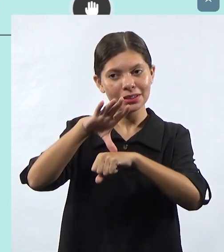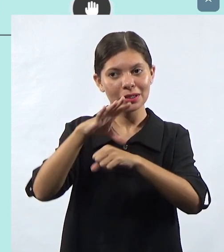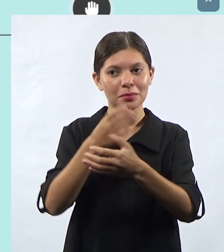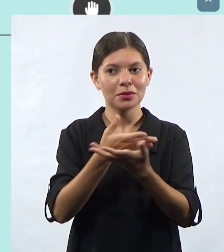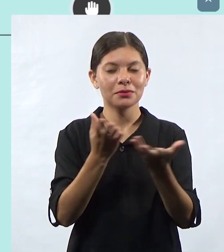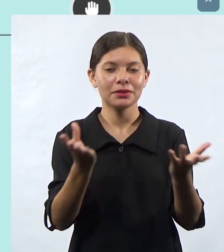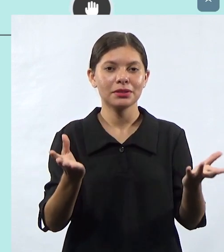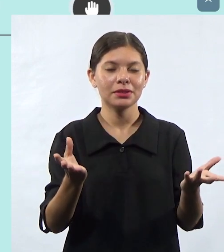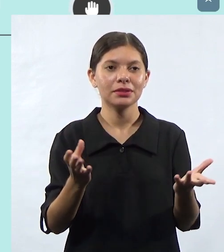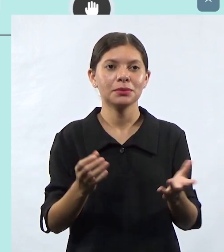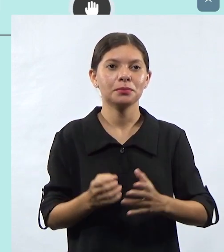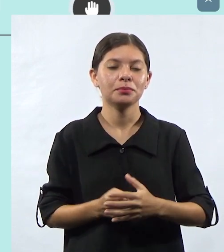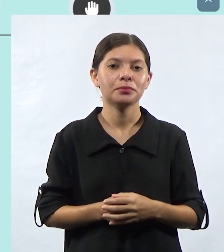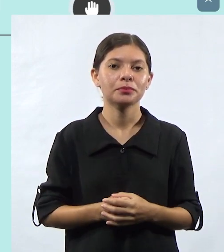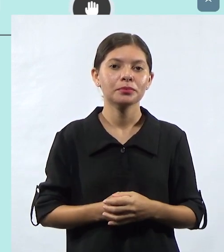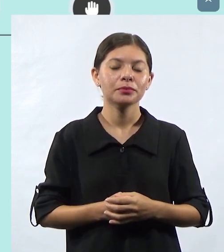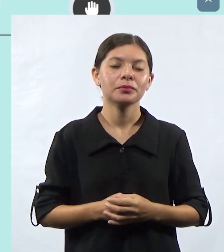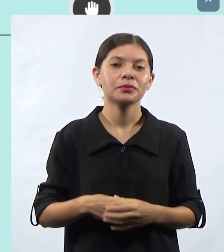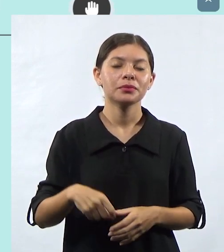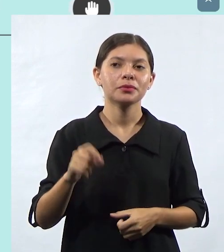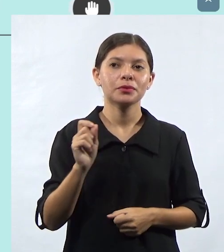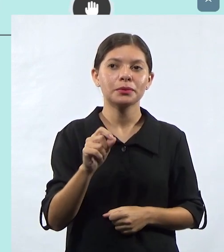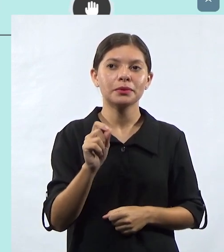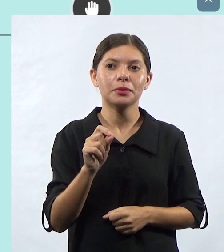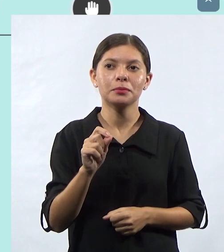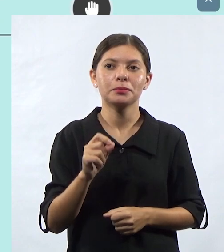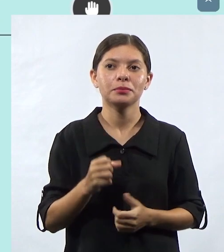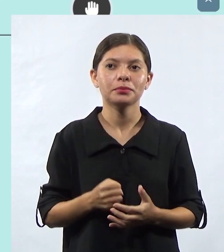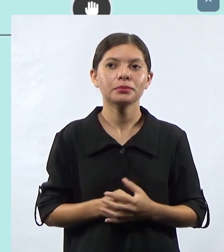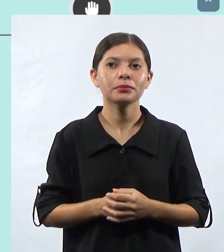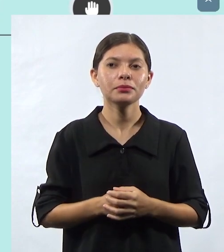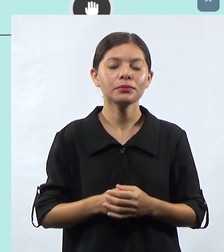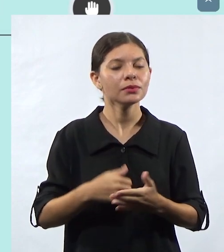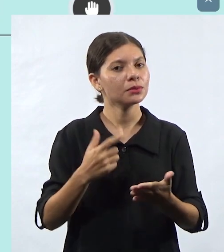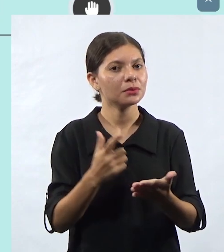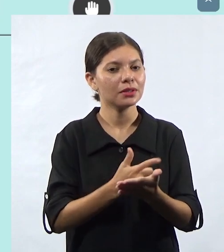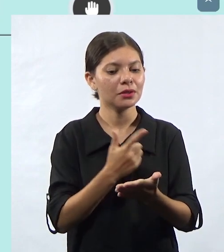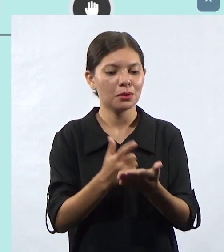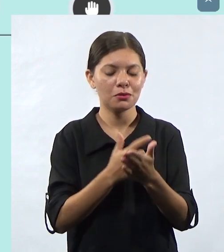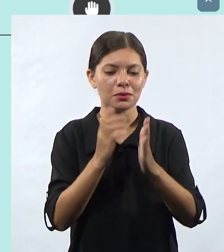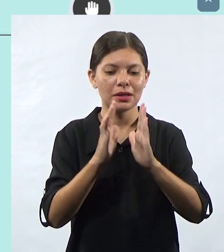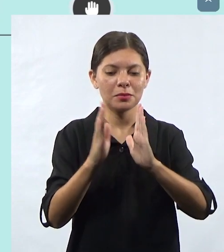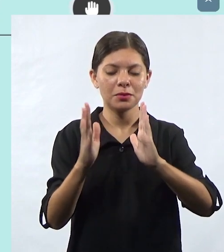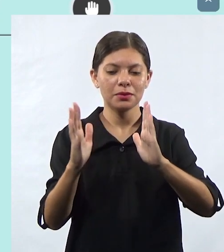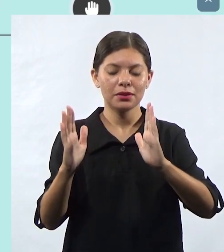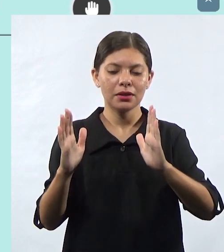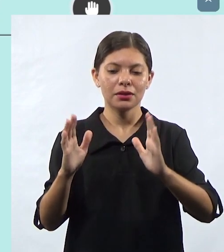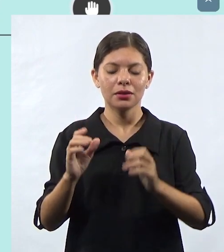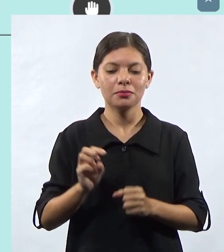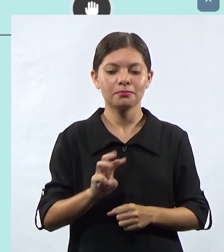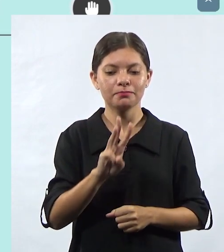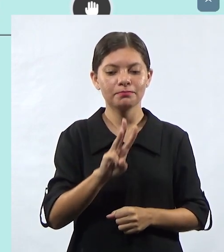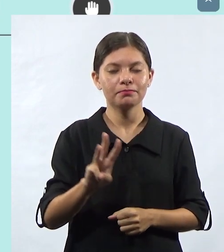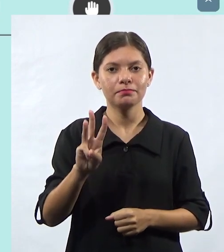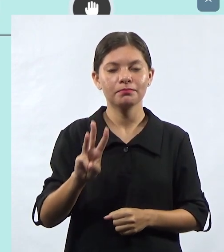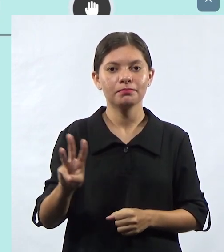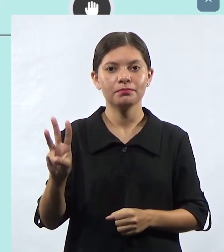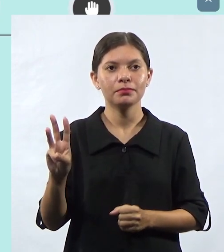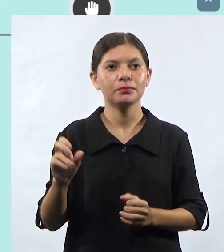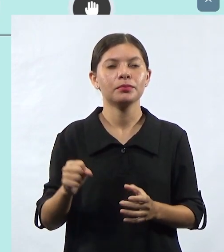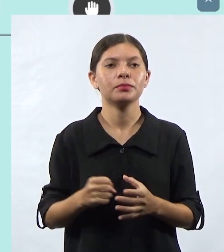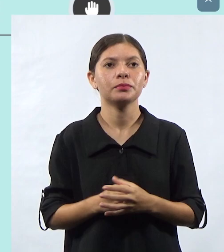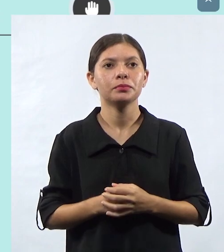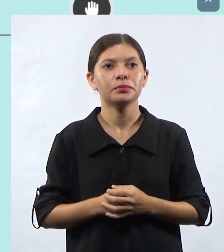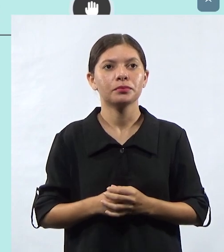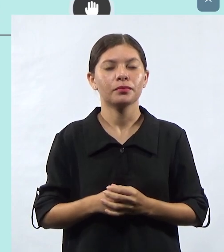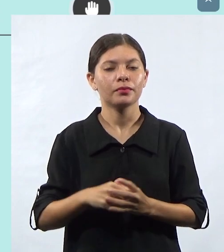que é a questão de um livro na biblioteca, né? Então, se você quiser aí, dentro do